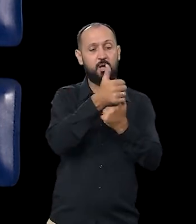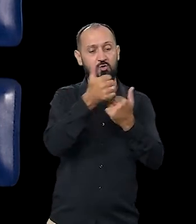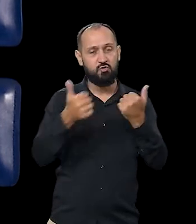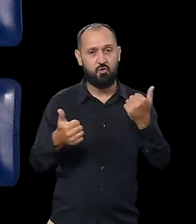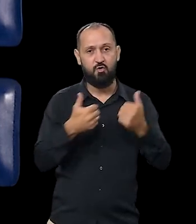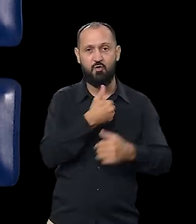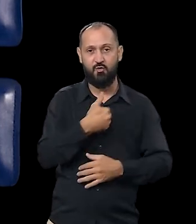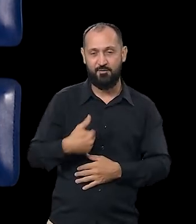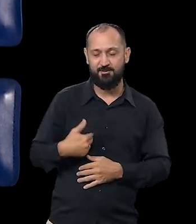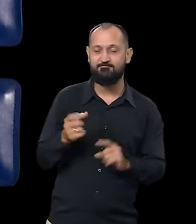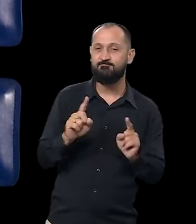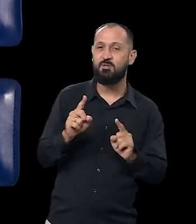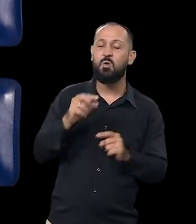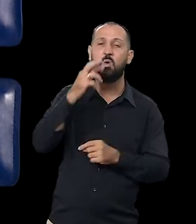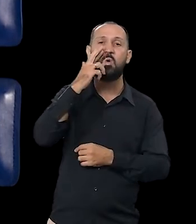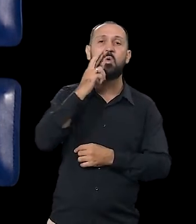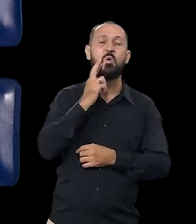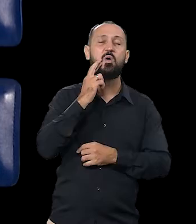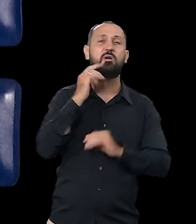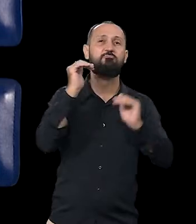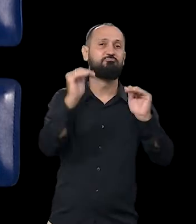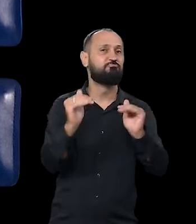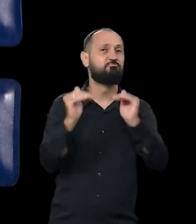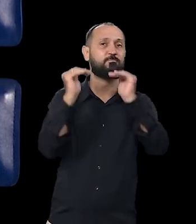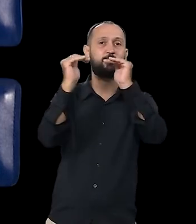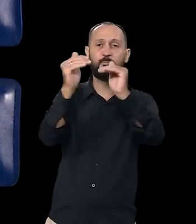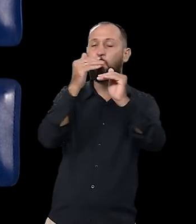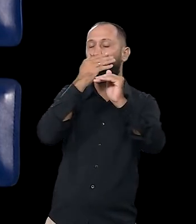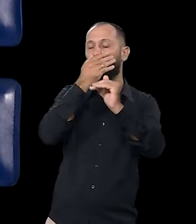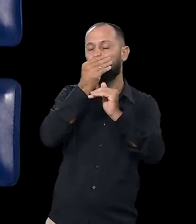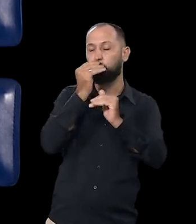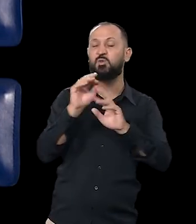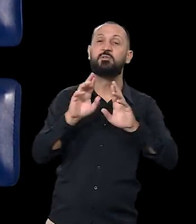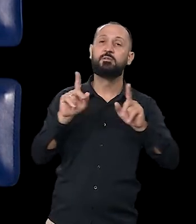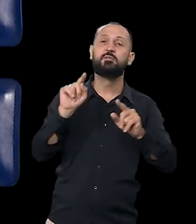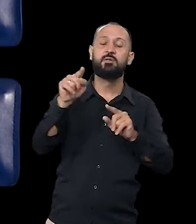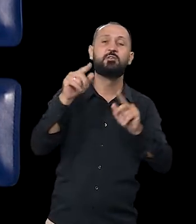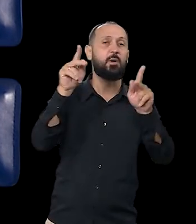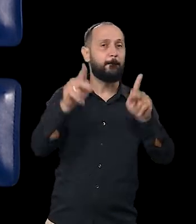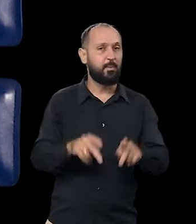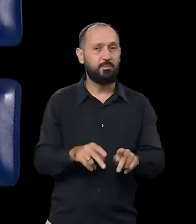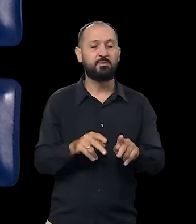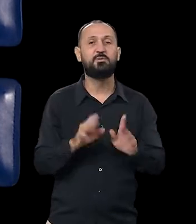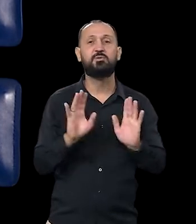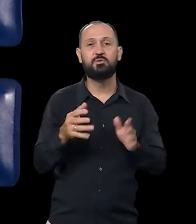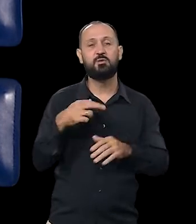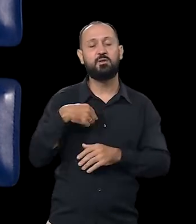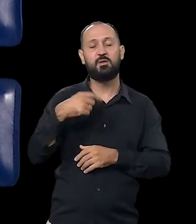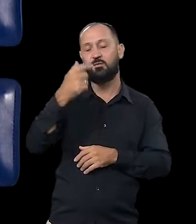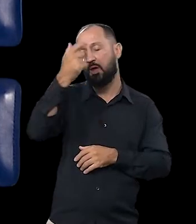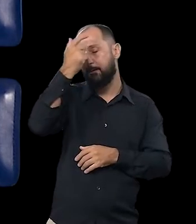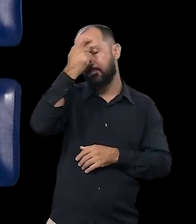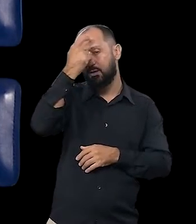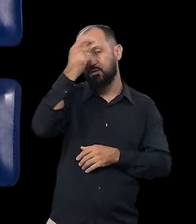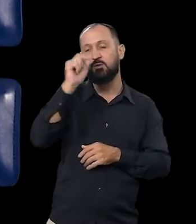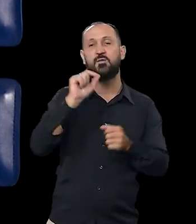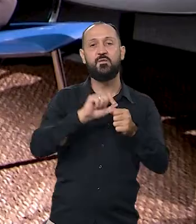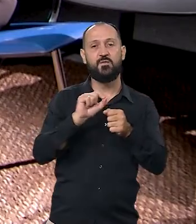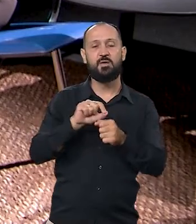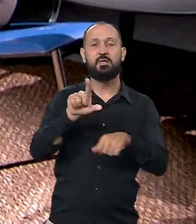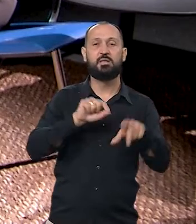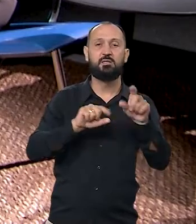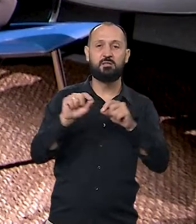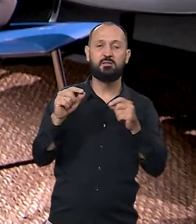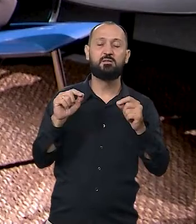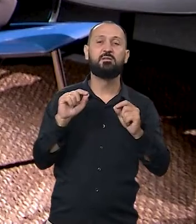sou vice-governador, mas eu coloco o Riedel num patamar diferenciado. Eu acho que a população teve a maturidade